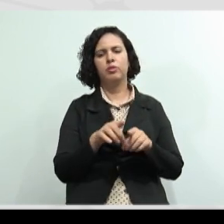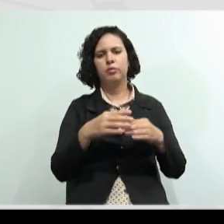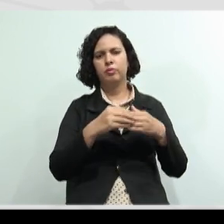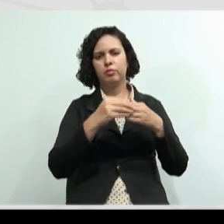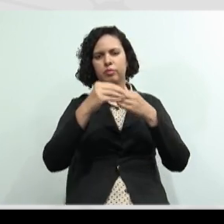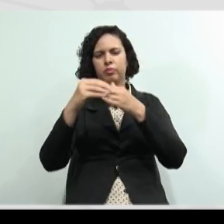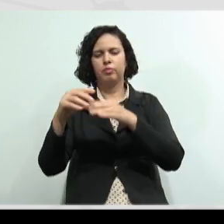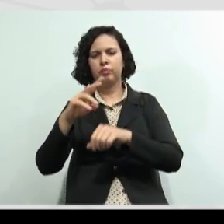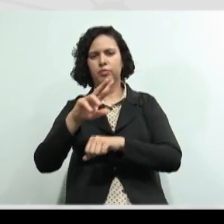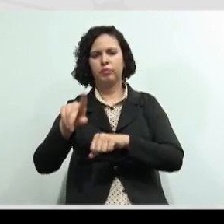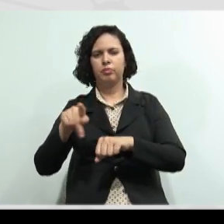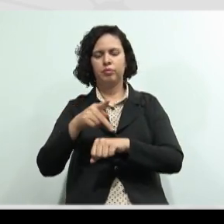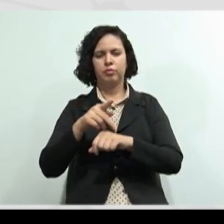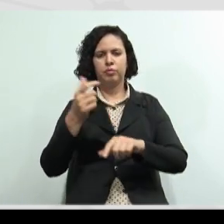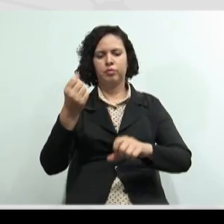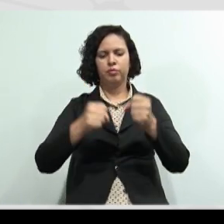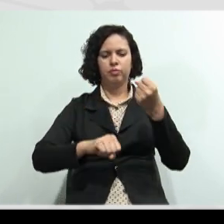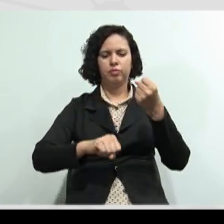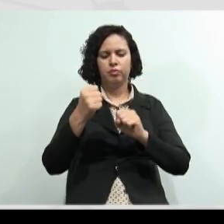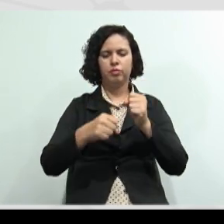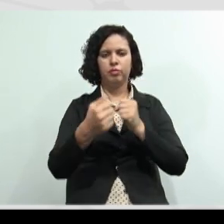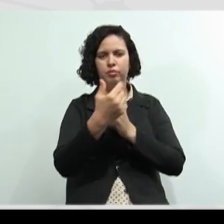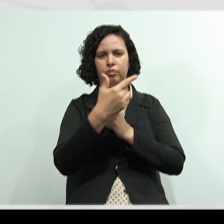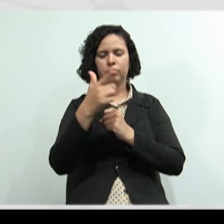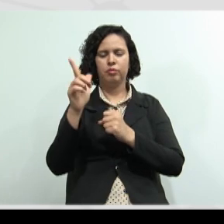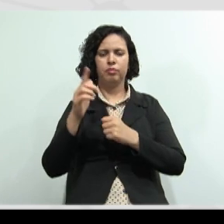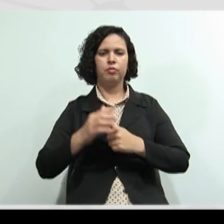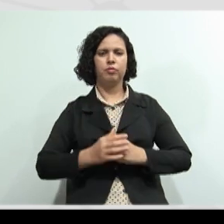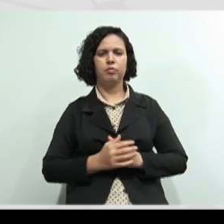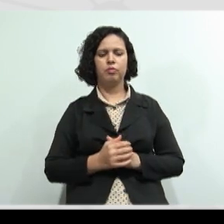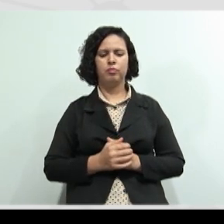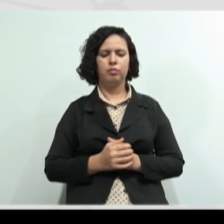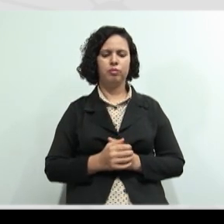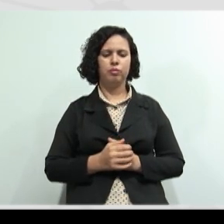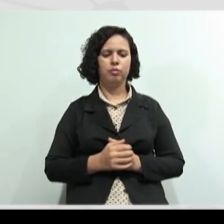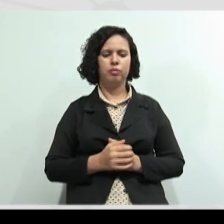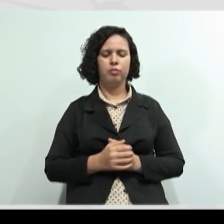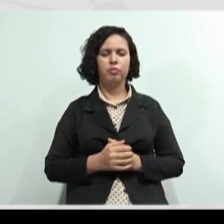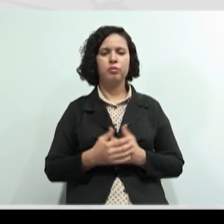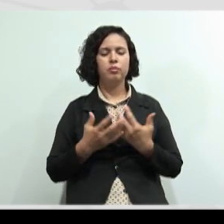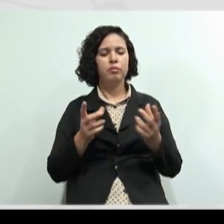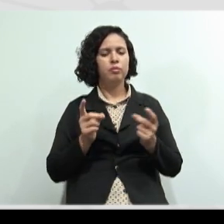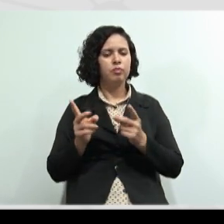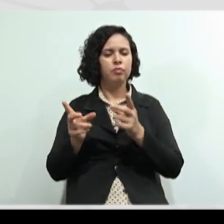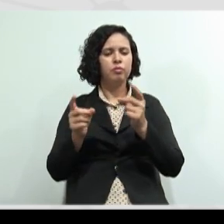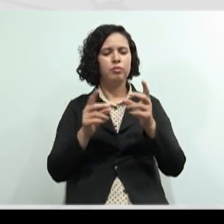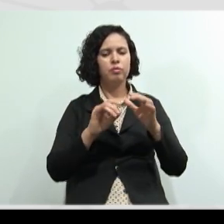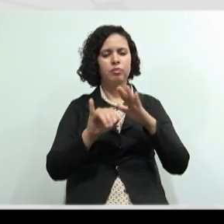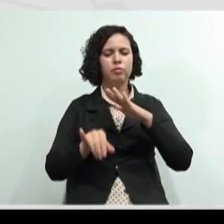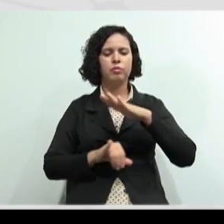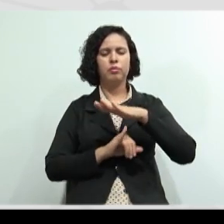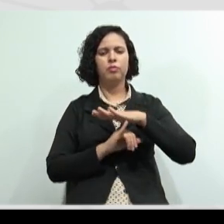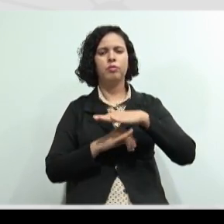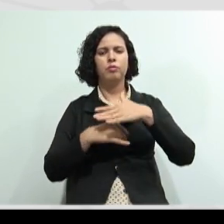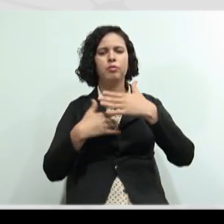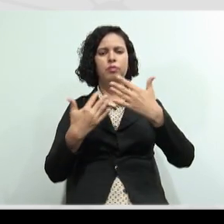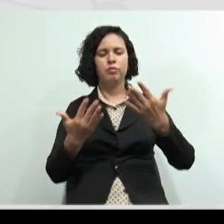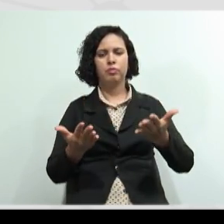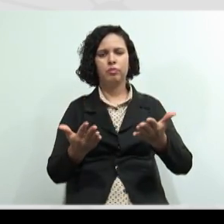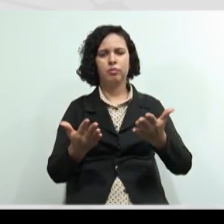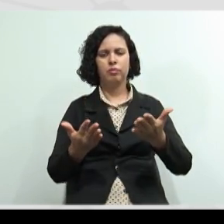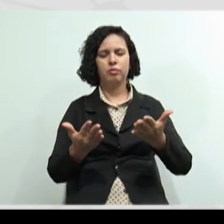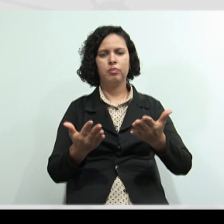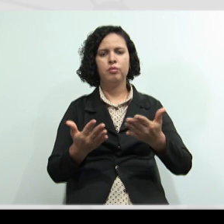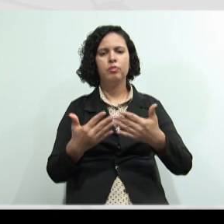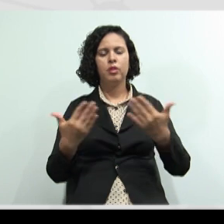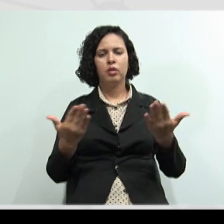exportação, industrialização e outros. Mas que comercialização institucional seria essa? Para isso,